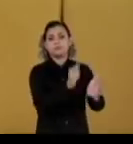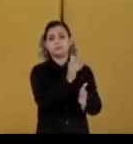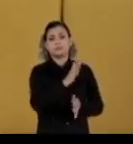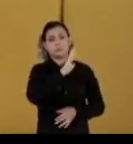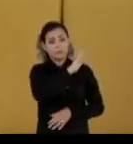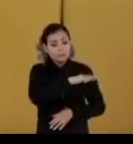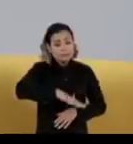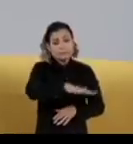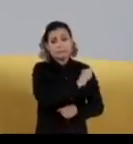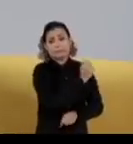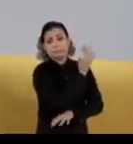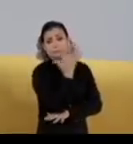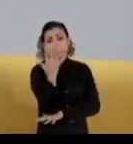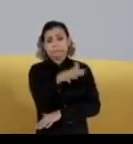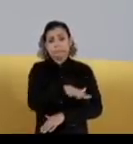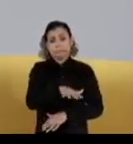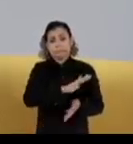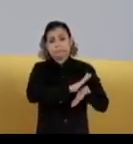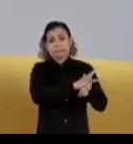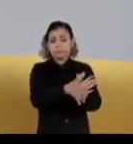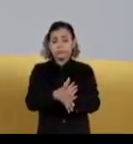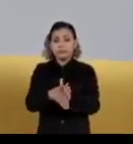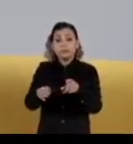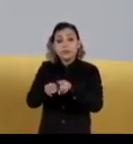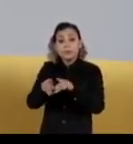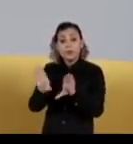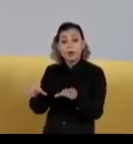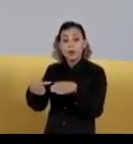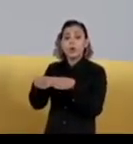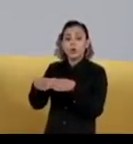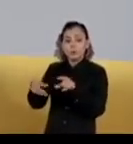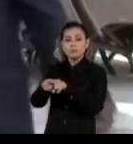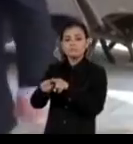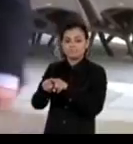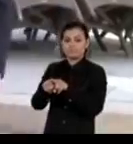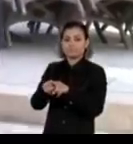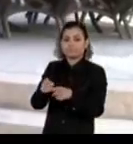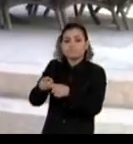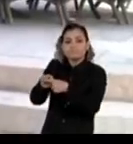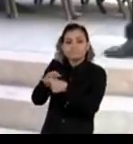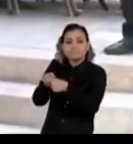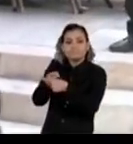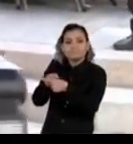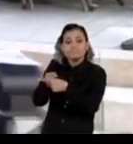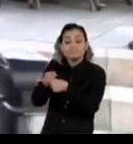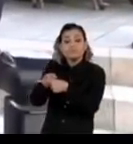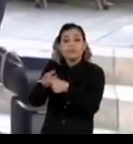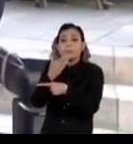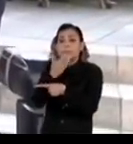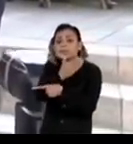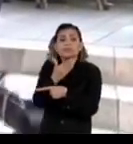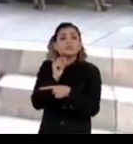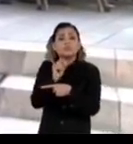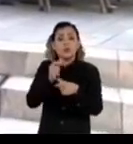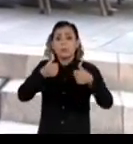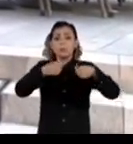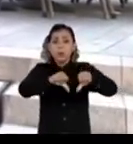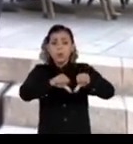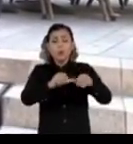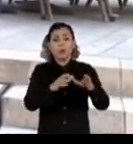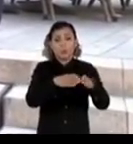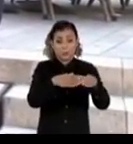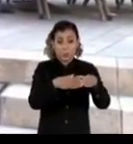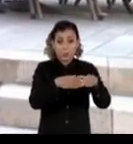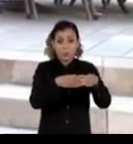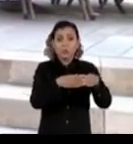do mundo. Tribunal britânico começa a julgar hoje ações que pedem a ilegalidade da suspensão do